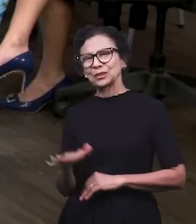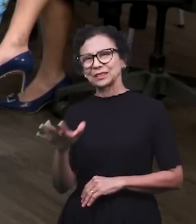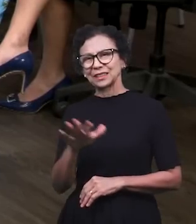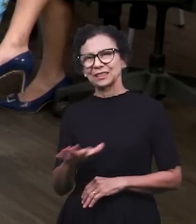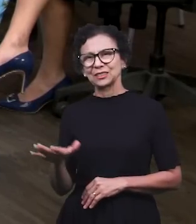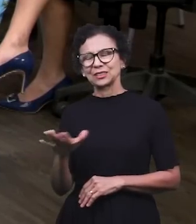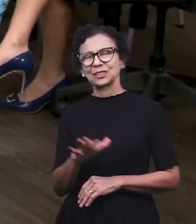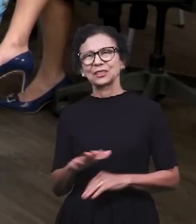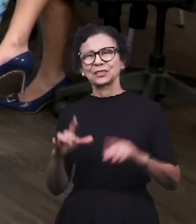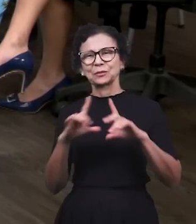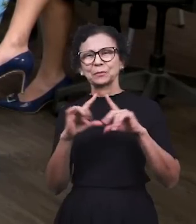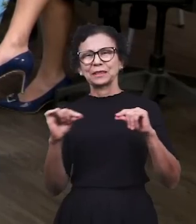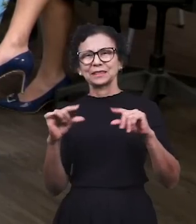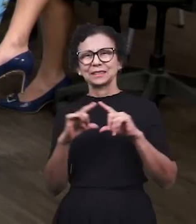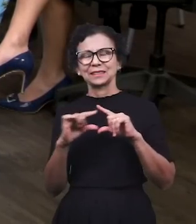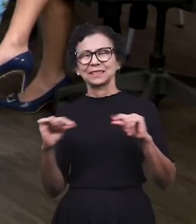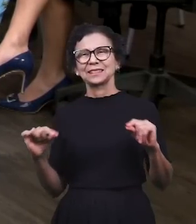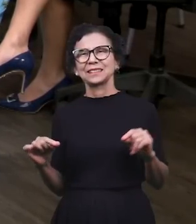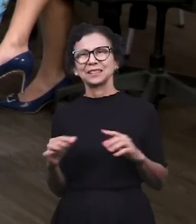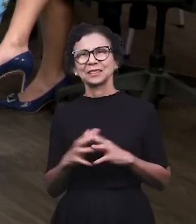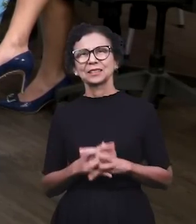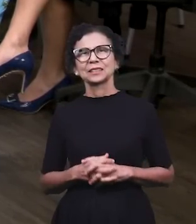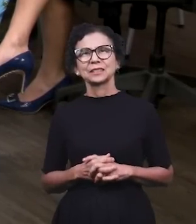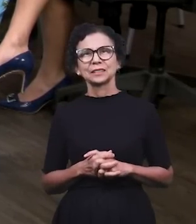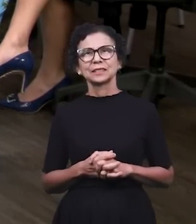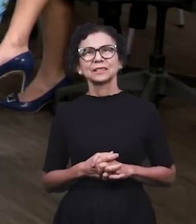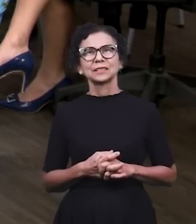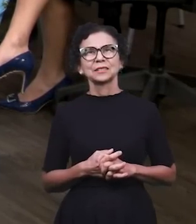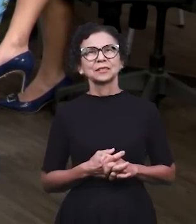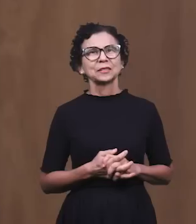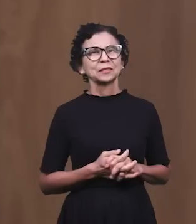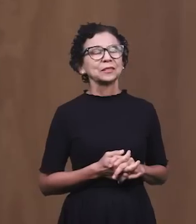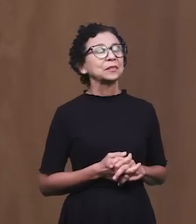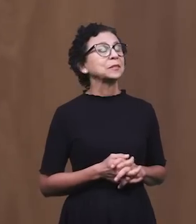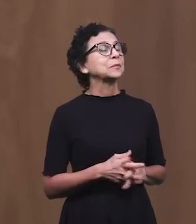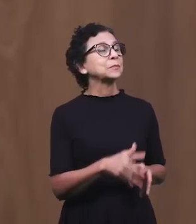região do Distrito Federal. E aí, Amadeu, o que é palavra revelada?